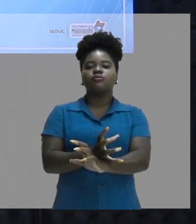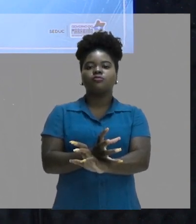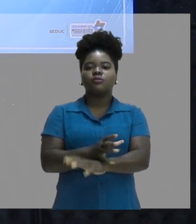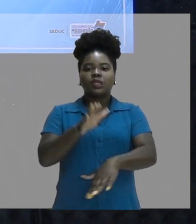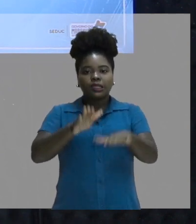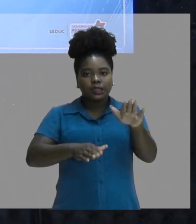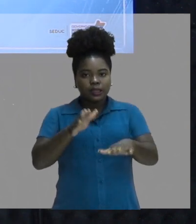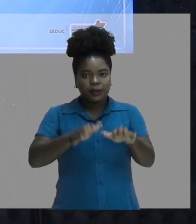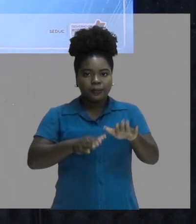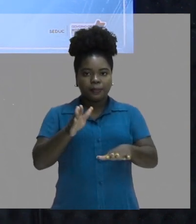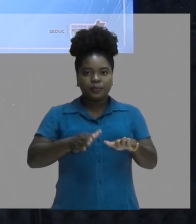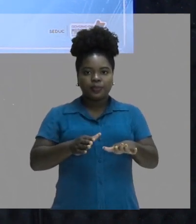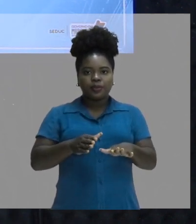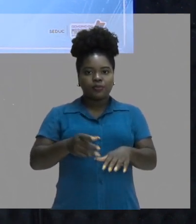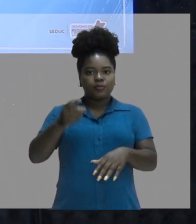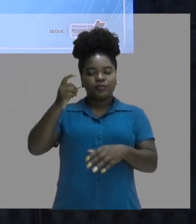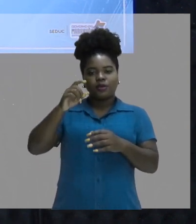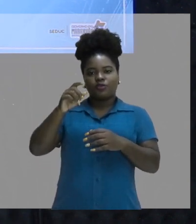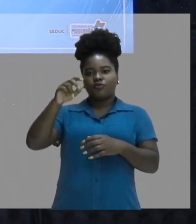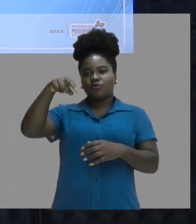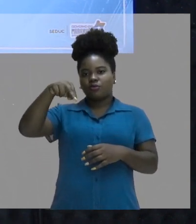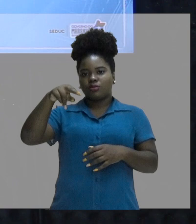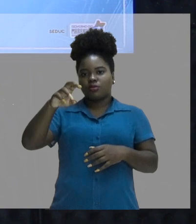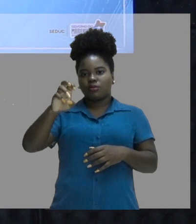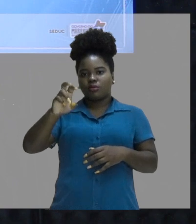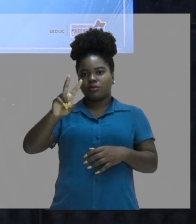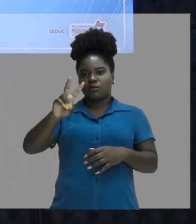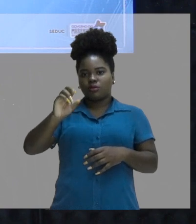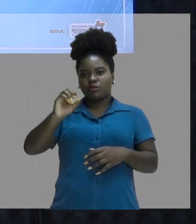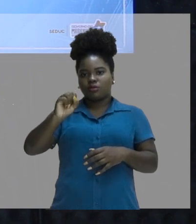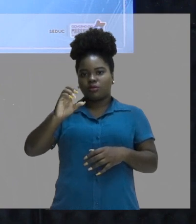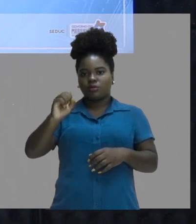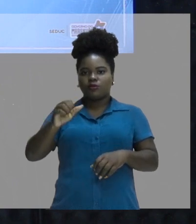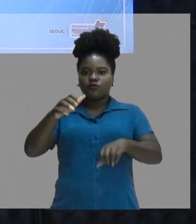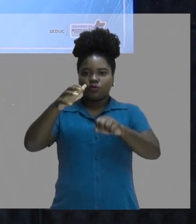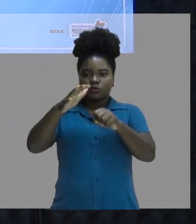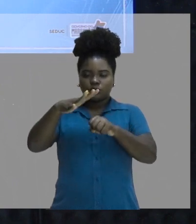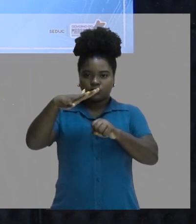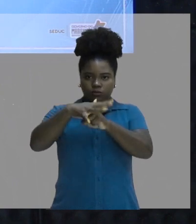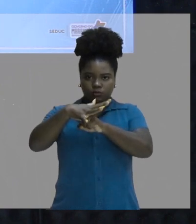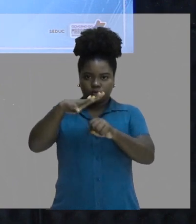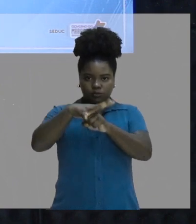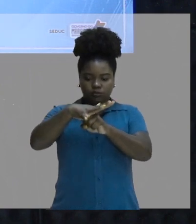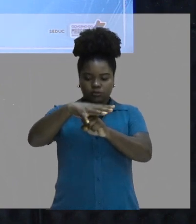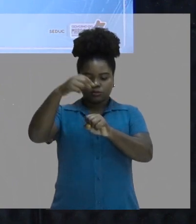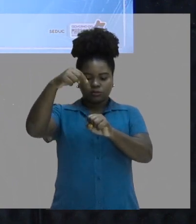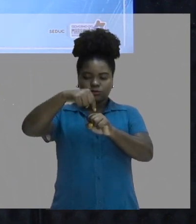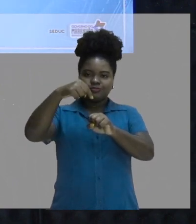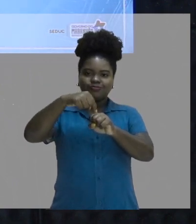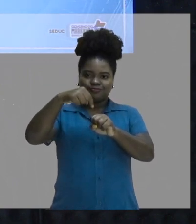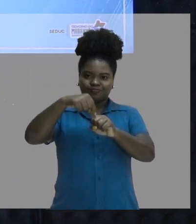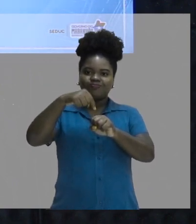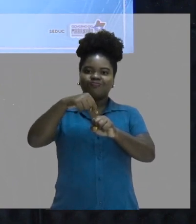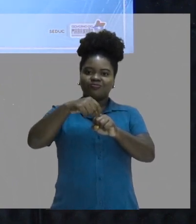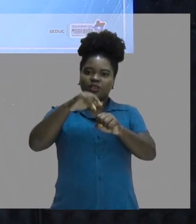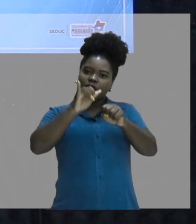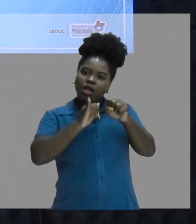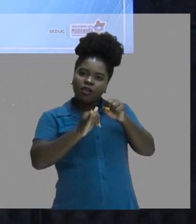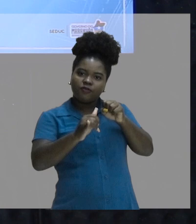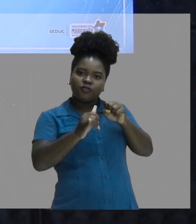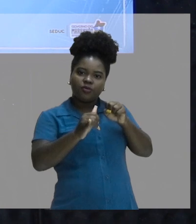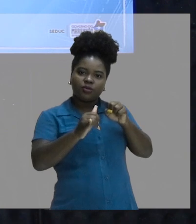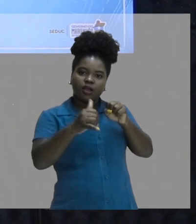do meu sistema nervoso central mandar a informação do movimento que eu quero executar. Eu estou aqui dando aula para vocês, eu quero mostrar o